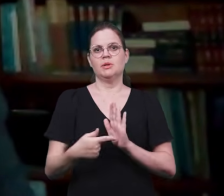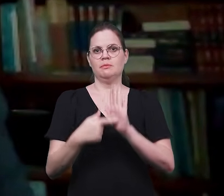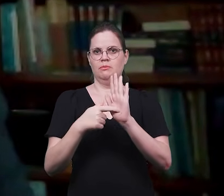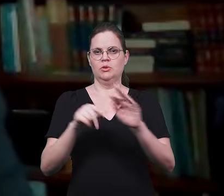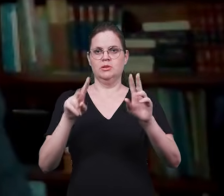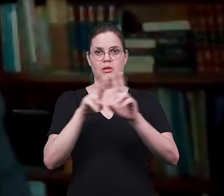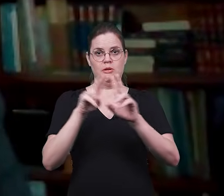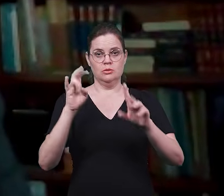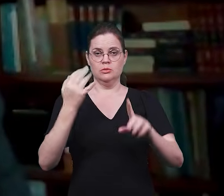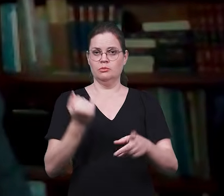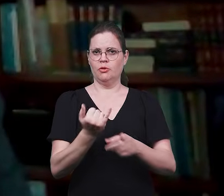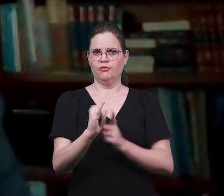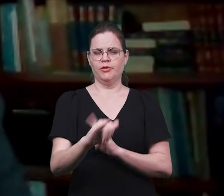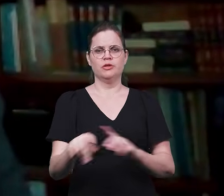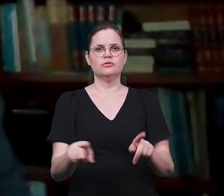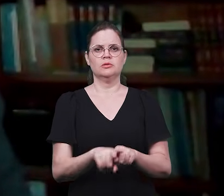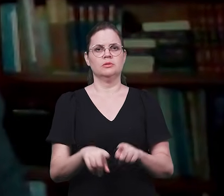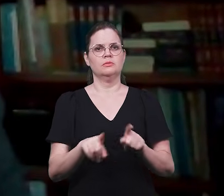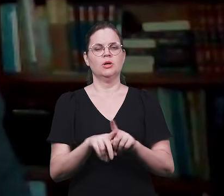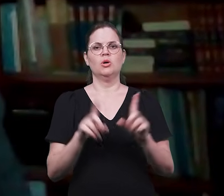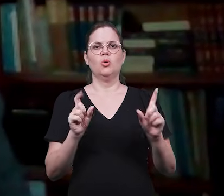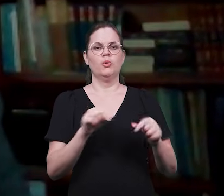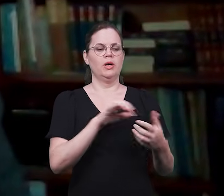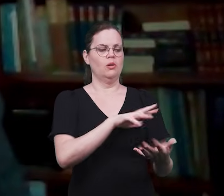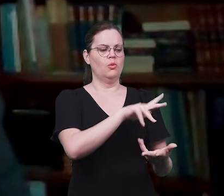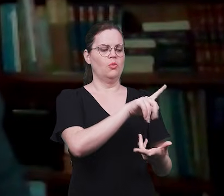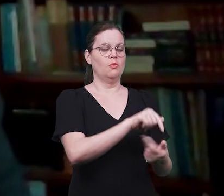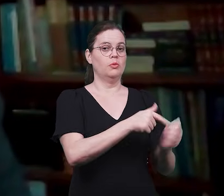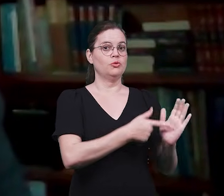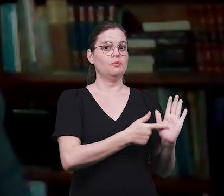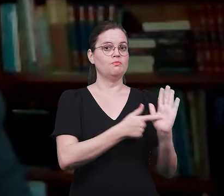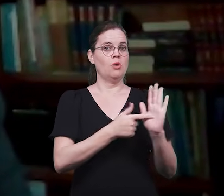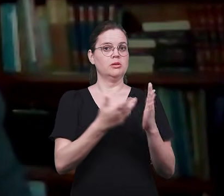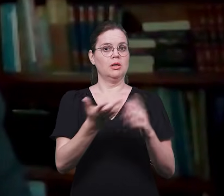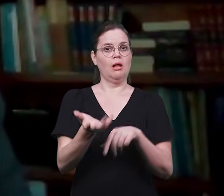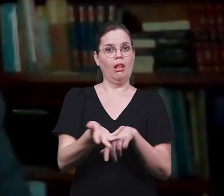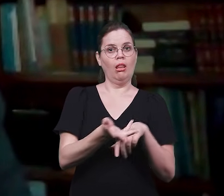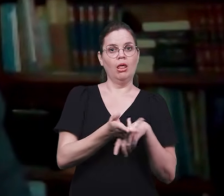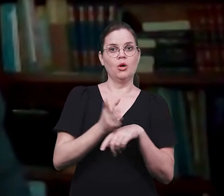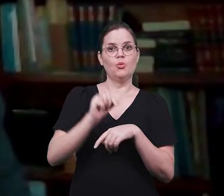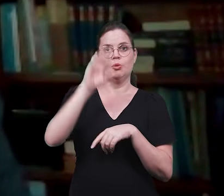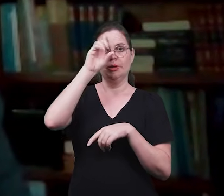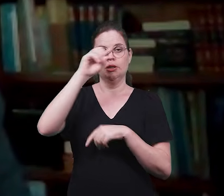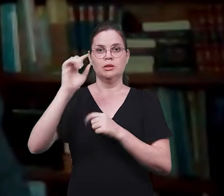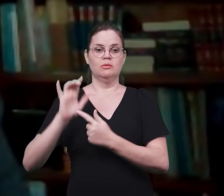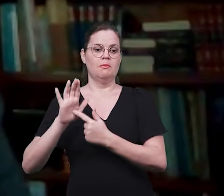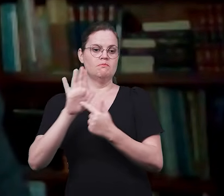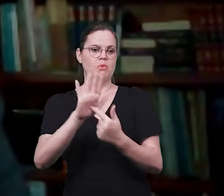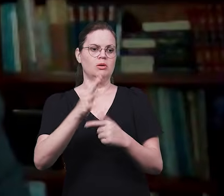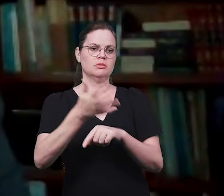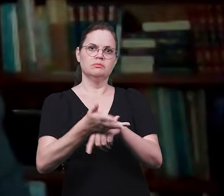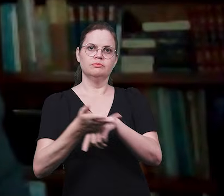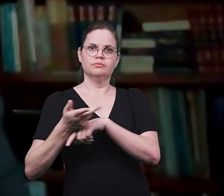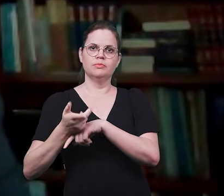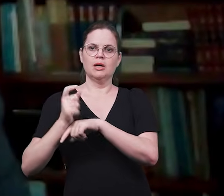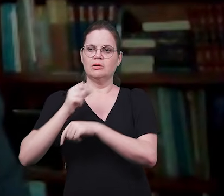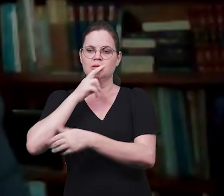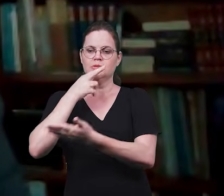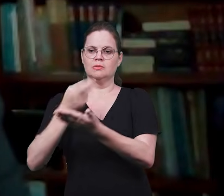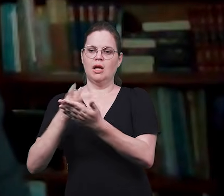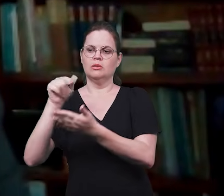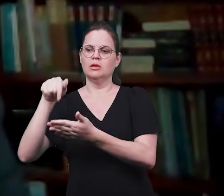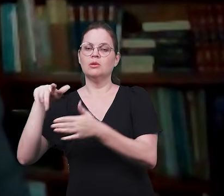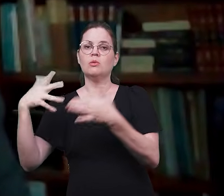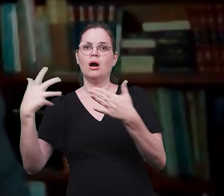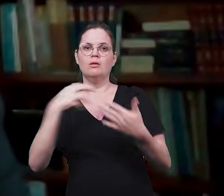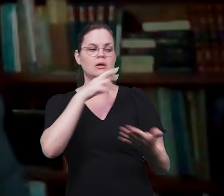história existe uma aplicação profética daquilo que o mundo oferece e daquilo que Deus está oferecendo. O resultado